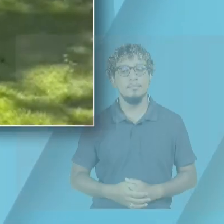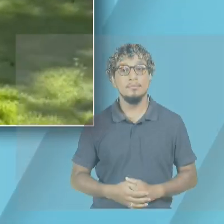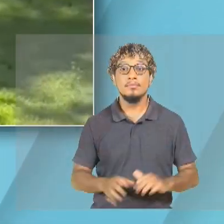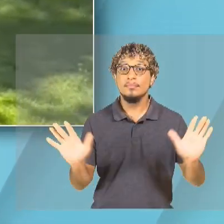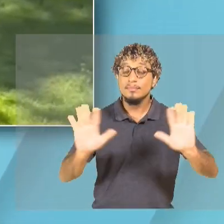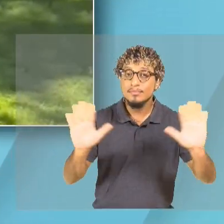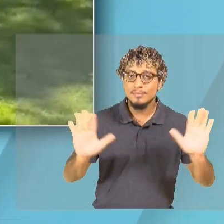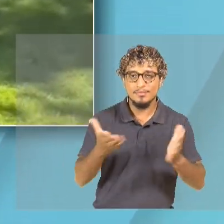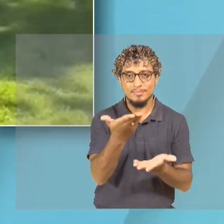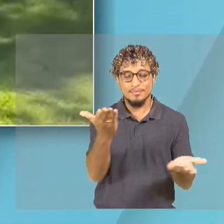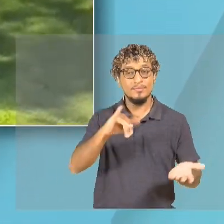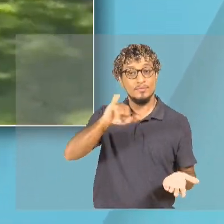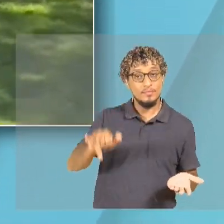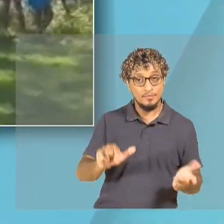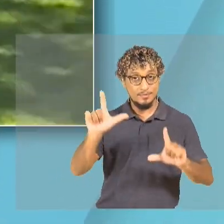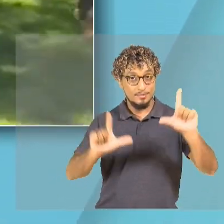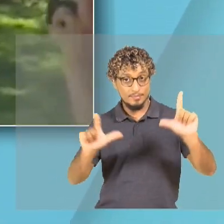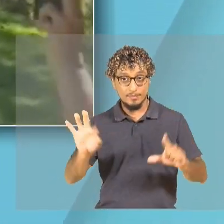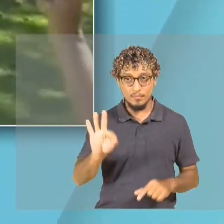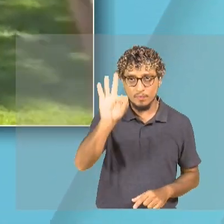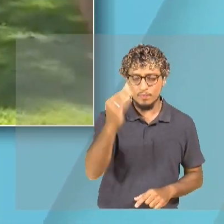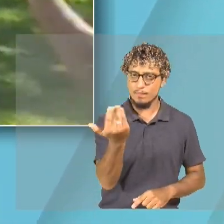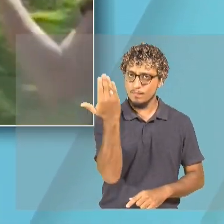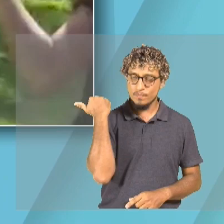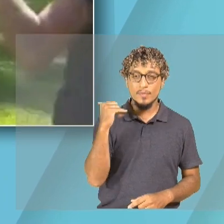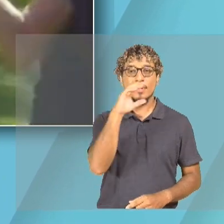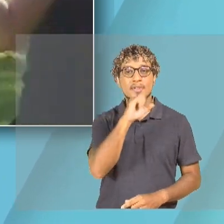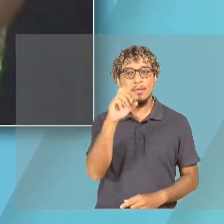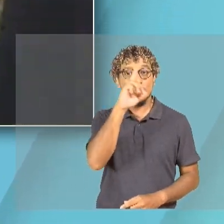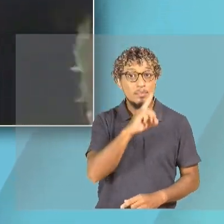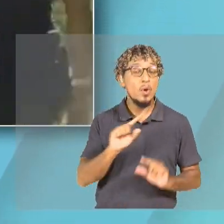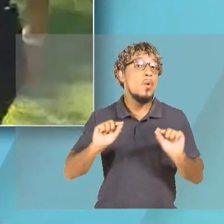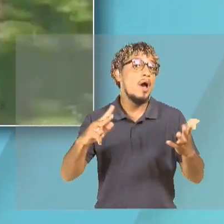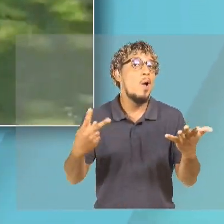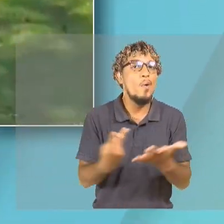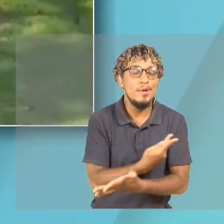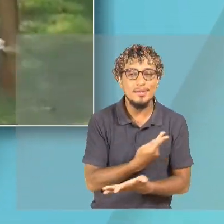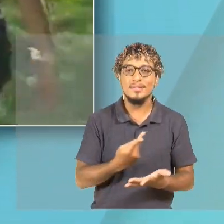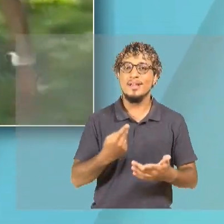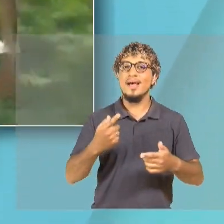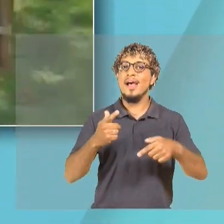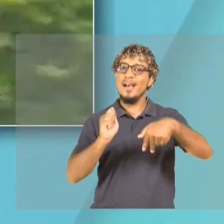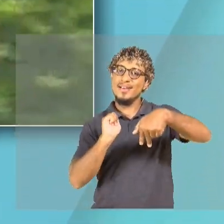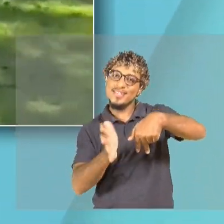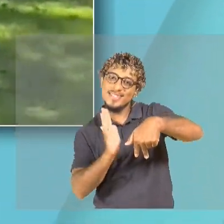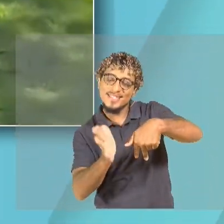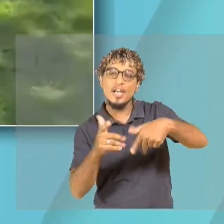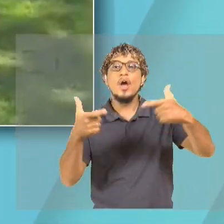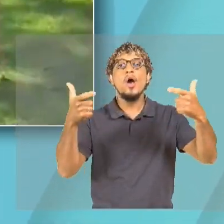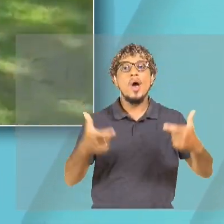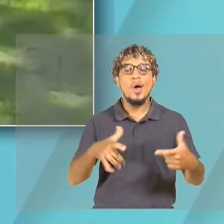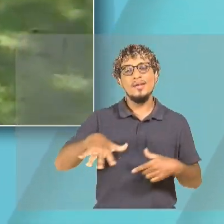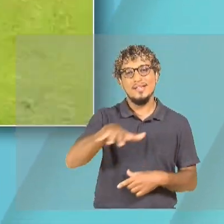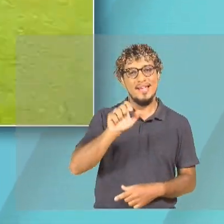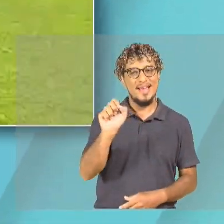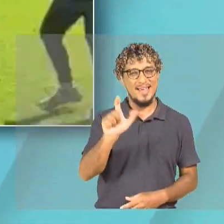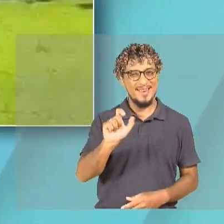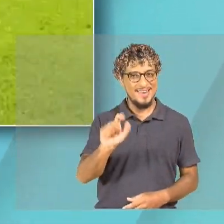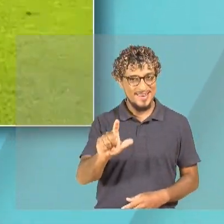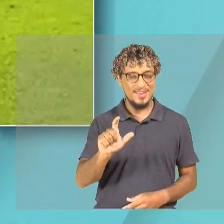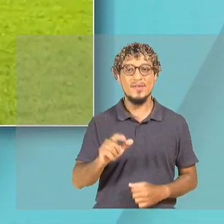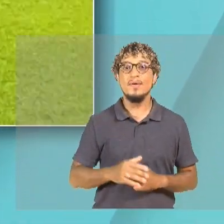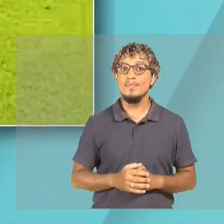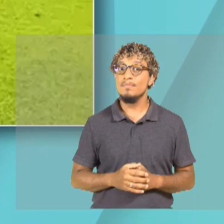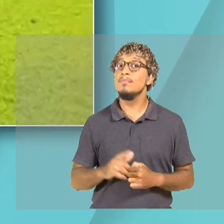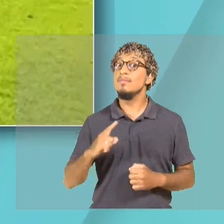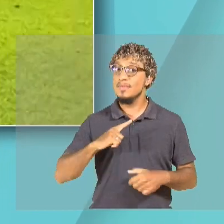Oi pessoal do JTV UFMA. No último final de semana aconteceu a gincana de Libras em uma chácara no Anil. A